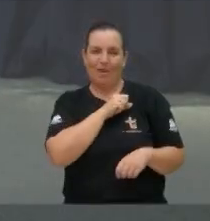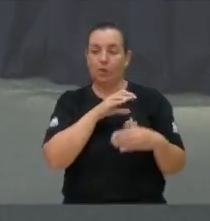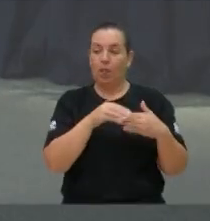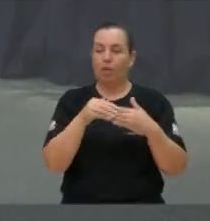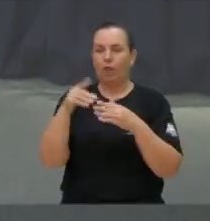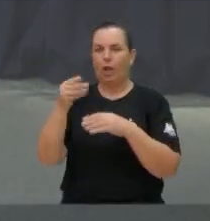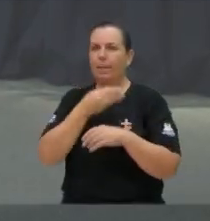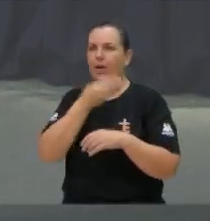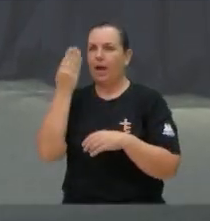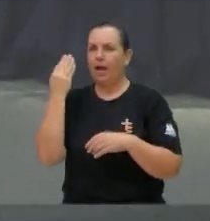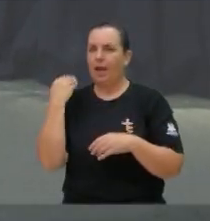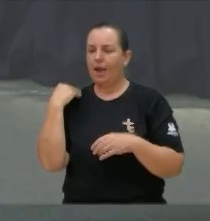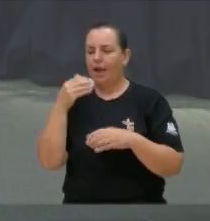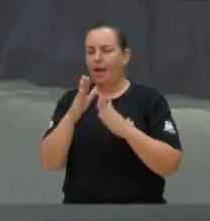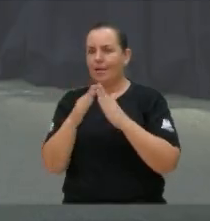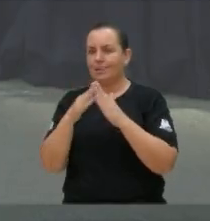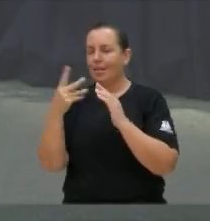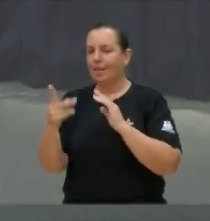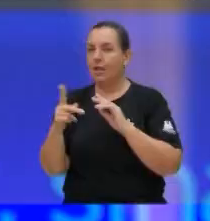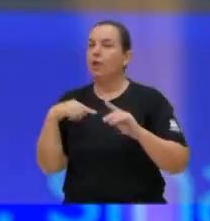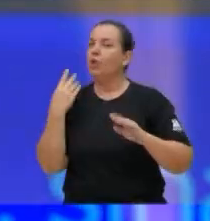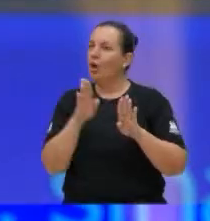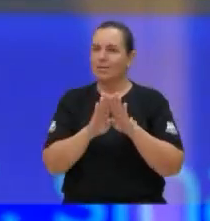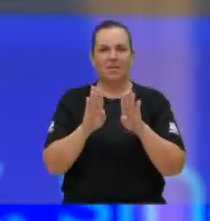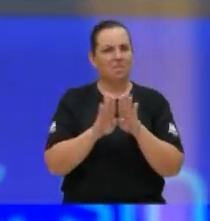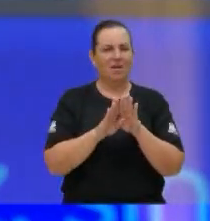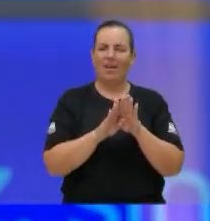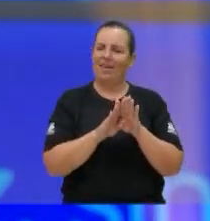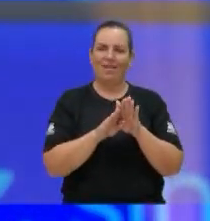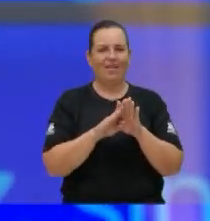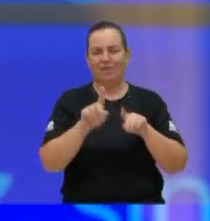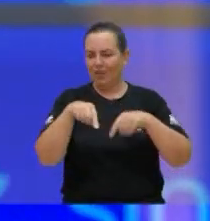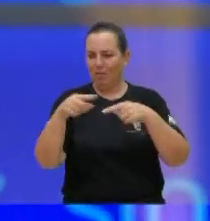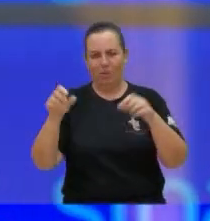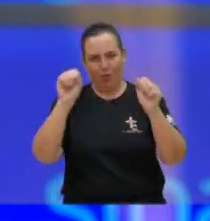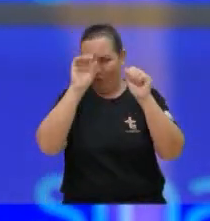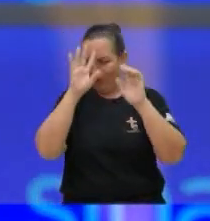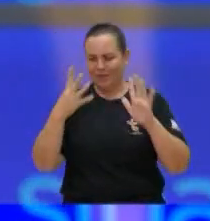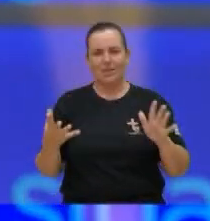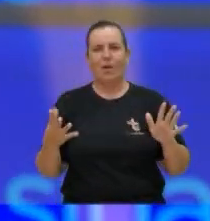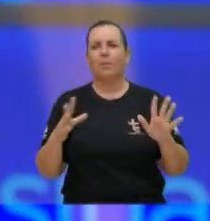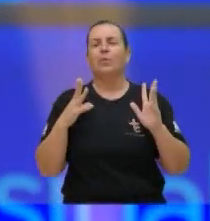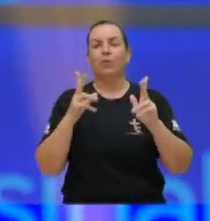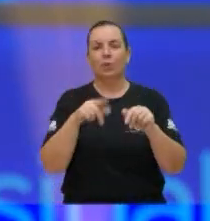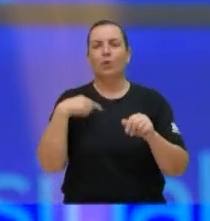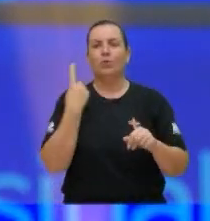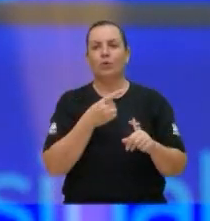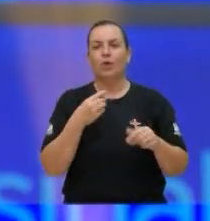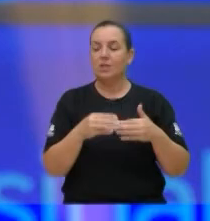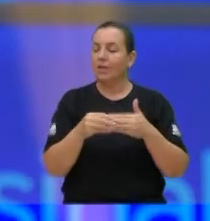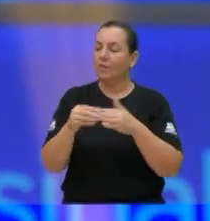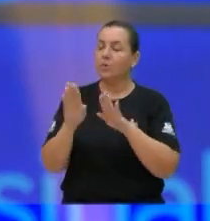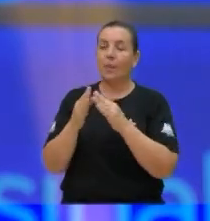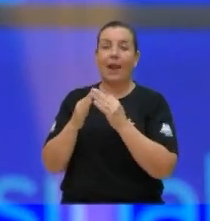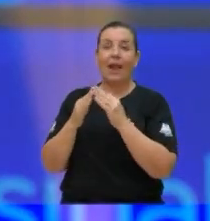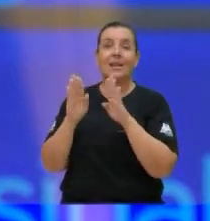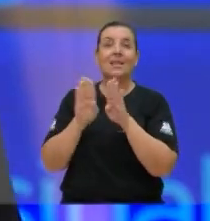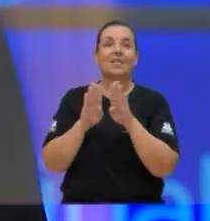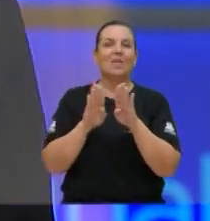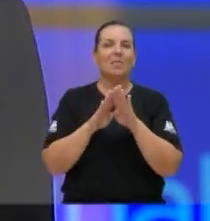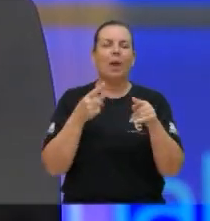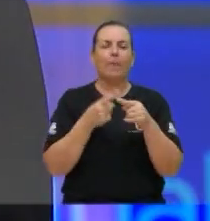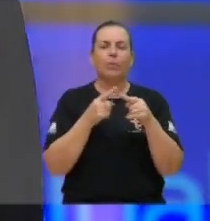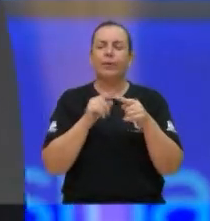nós também, todos nós, depois daquele fato, todos nós a levamos para casa também, porque quem nos